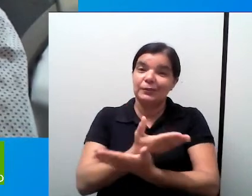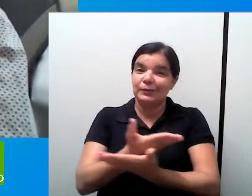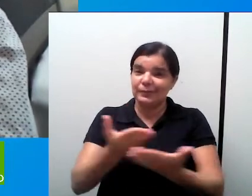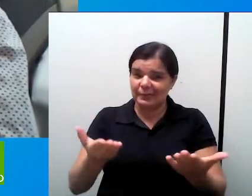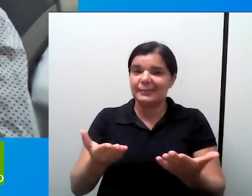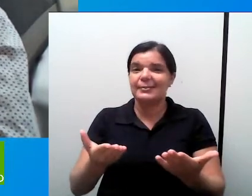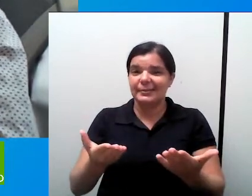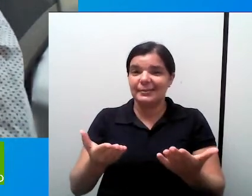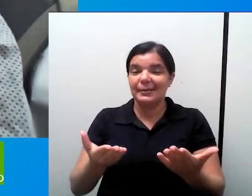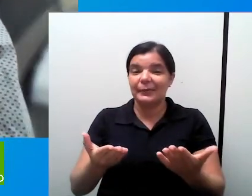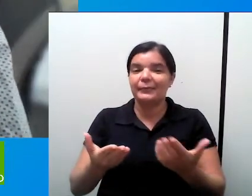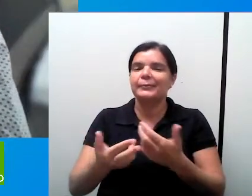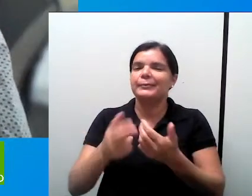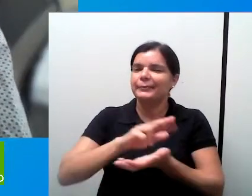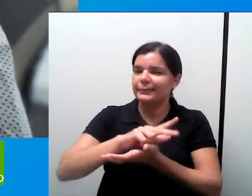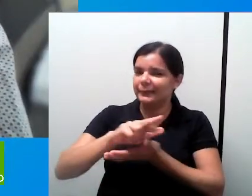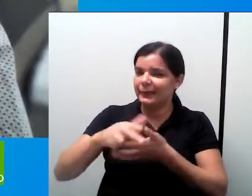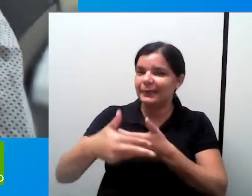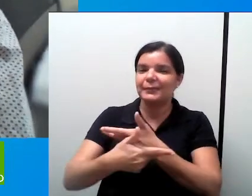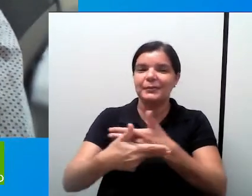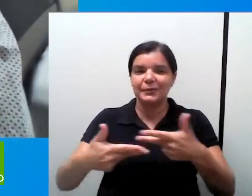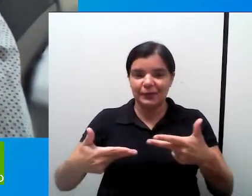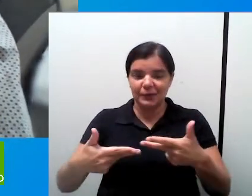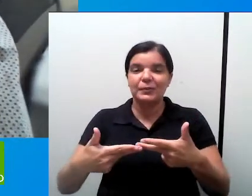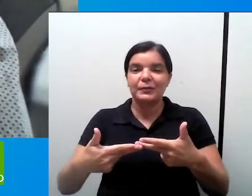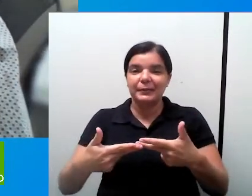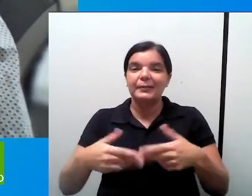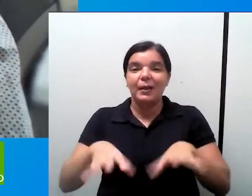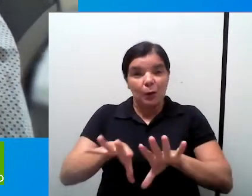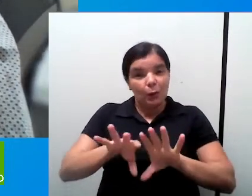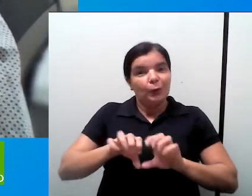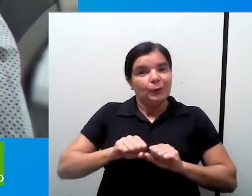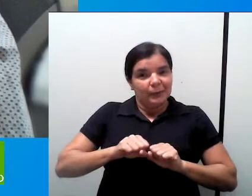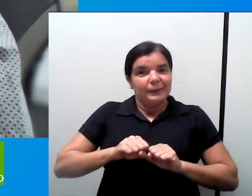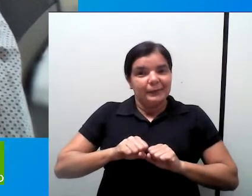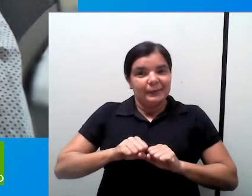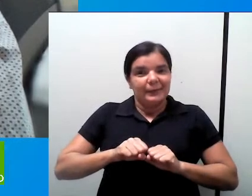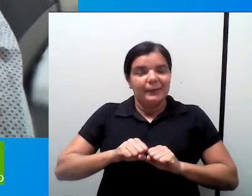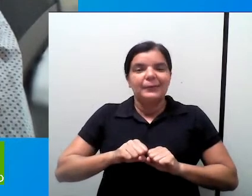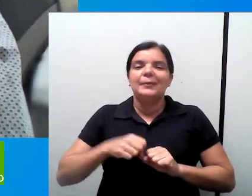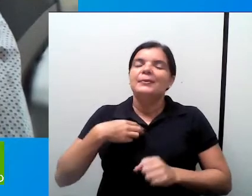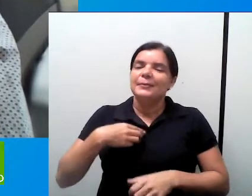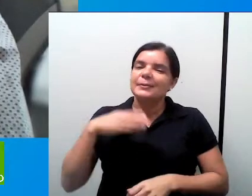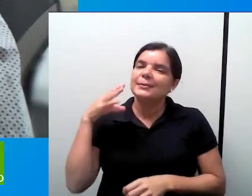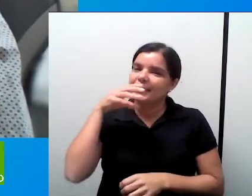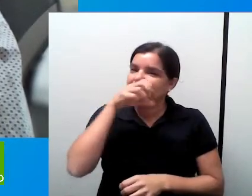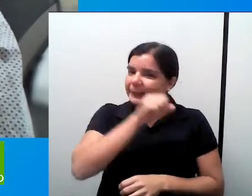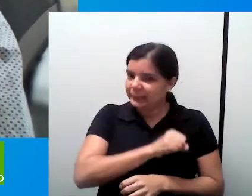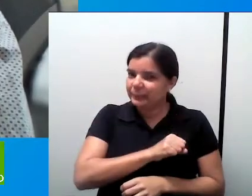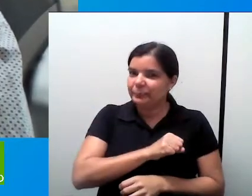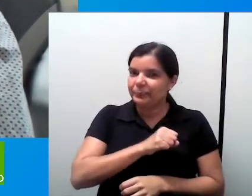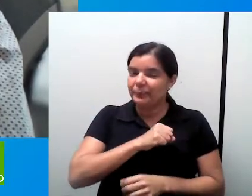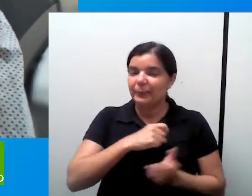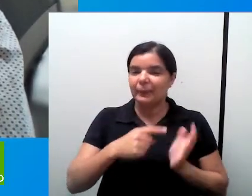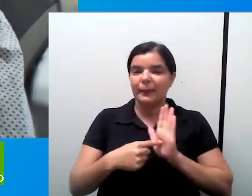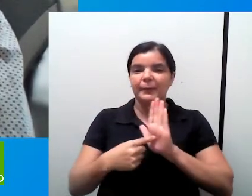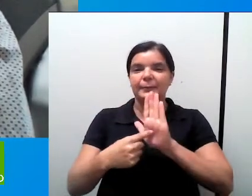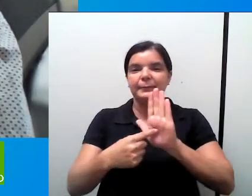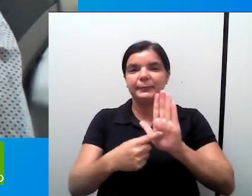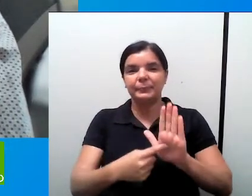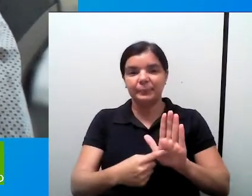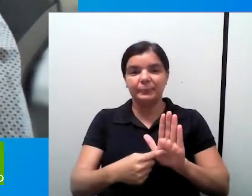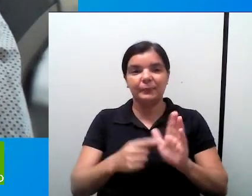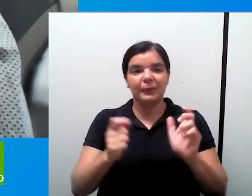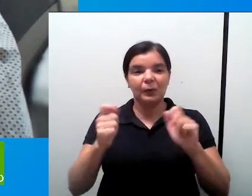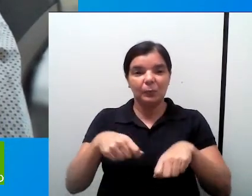aí, já tem digerindo bastante coisa. Então, vou tentar ser um pouco breve aqui na minha apresentação, para não tomar